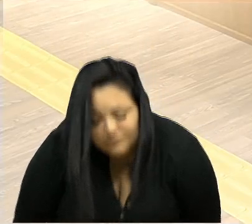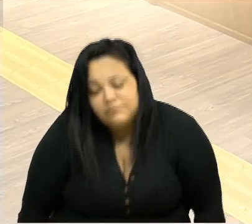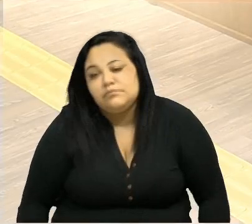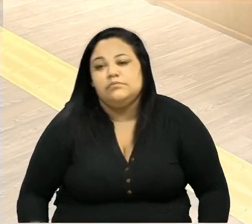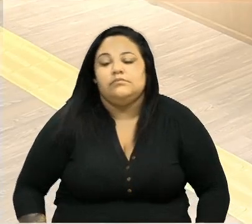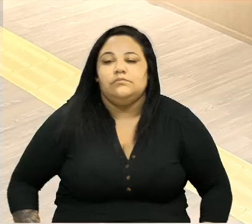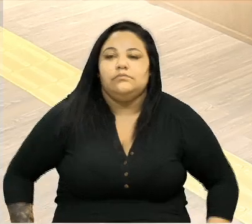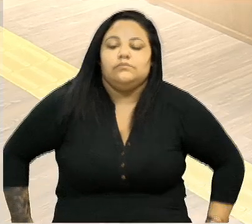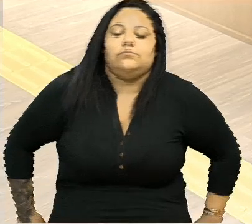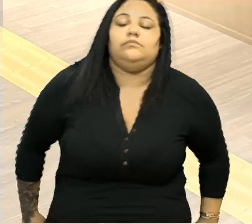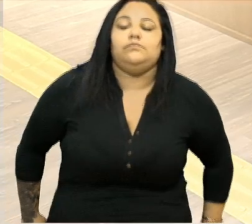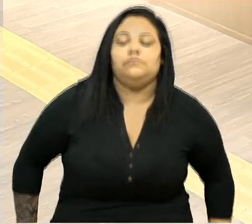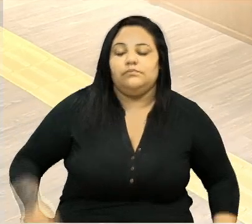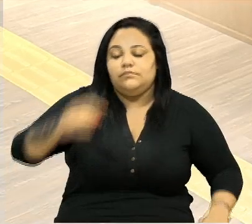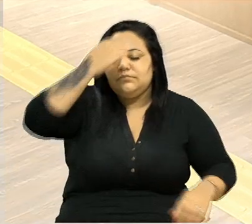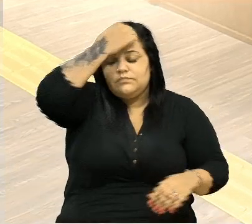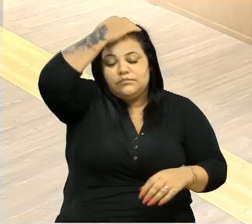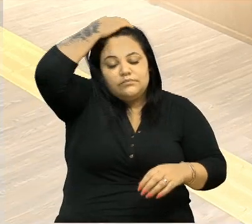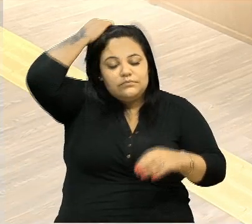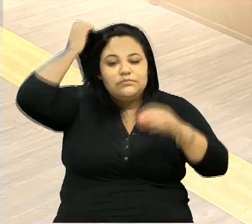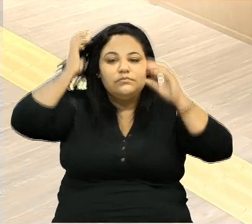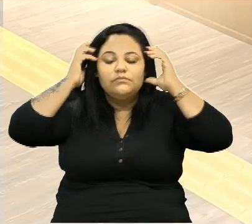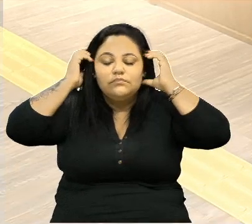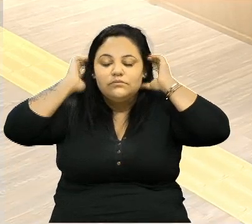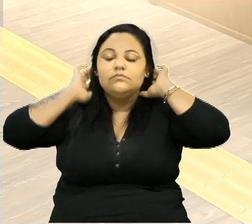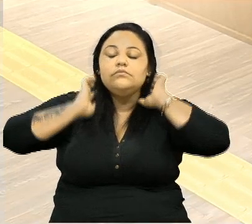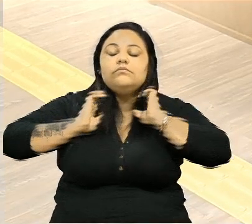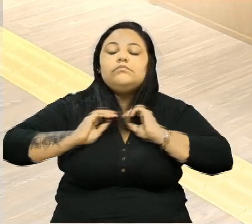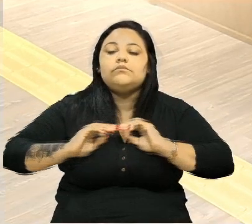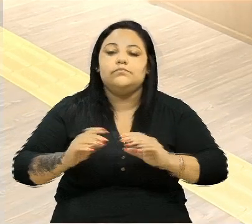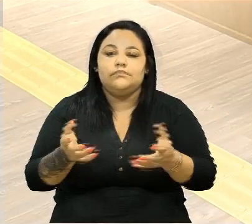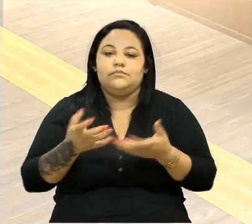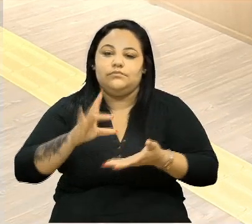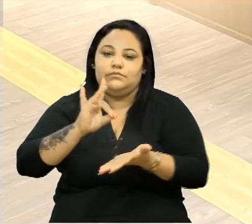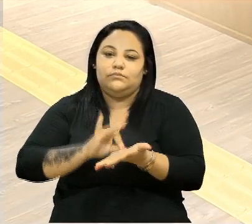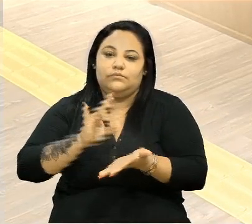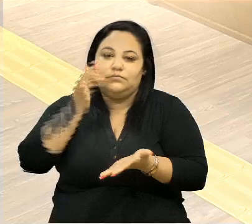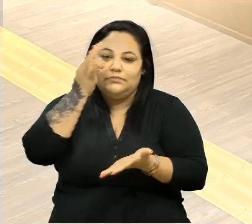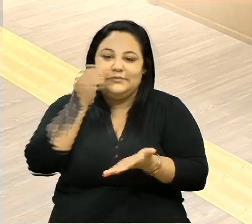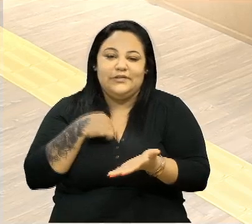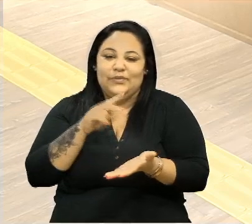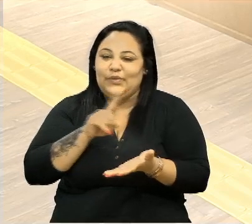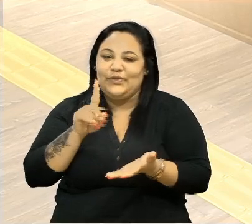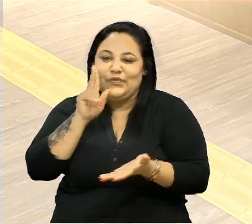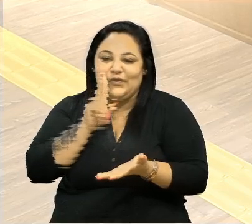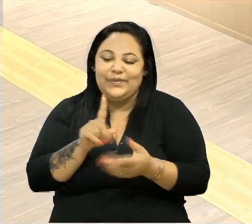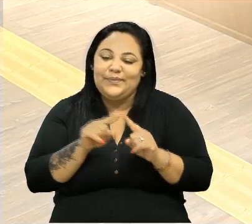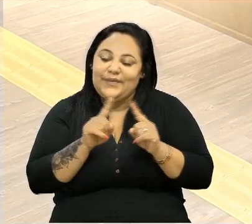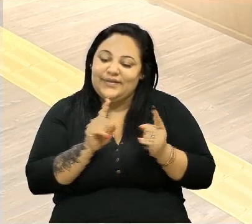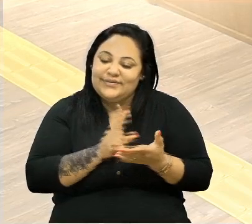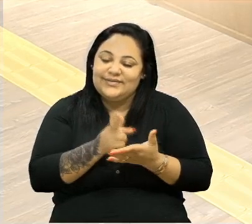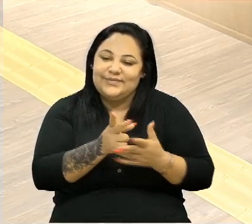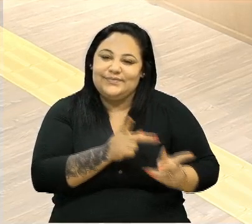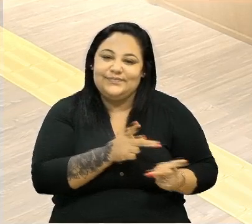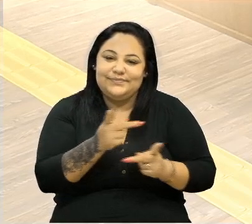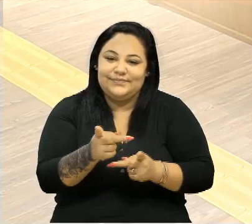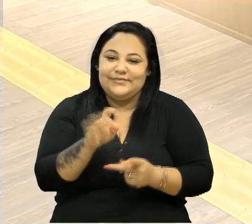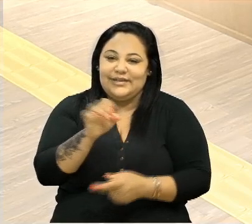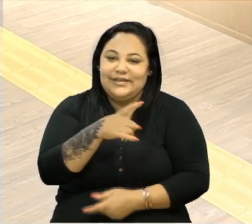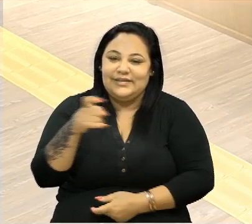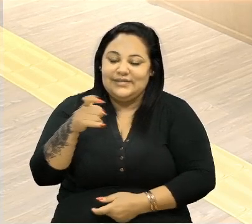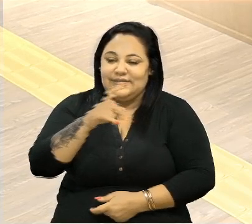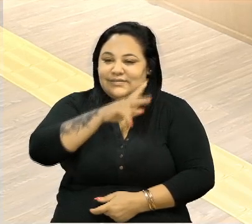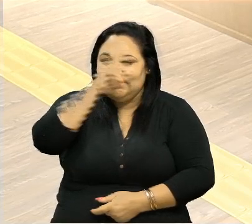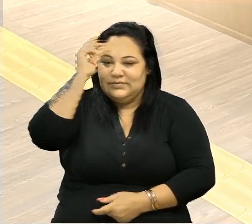Muito obrigada, vereador Felipe. Quero registrar também a presença aqui no plenário. Não tinha visto, mas é sempre muito bem-vindo o nosso ex-vice-prefeito,